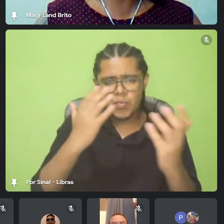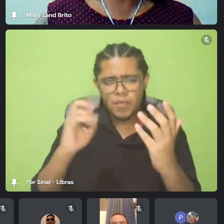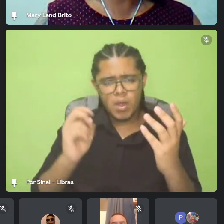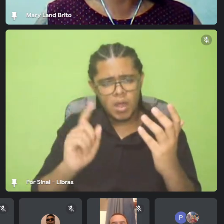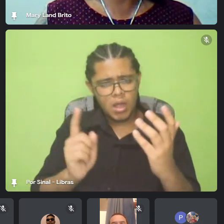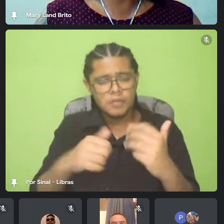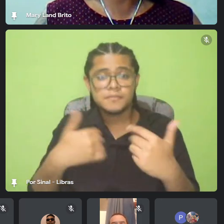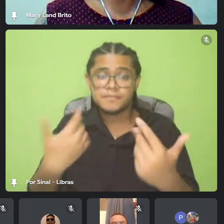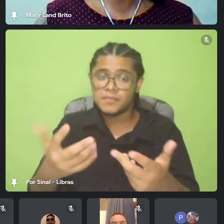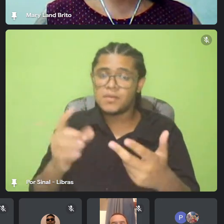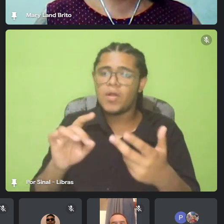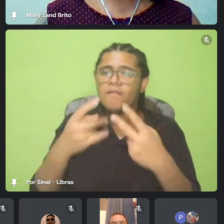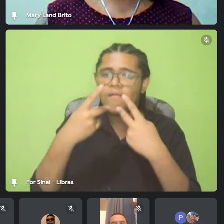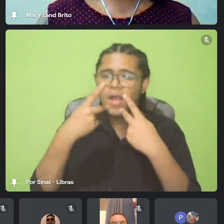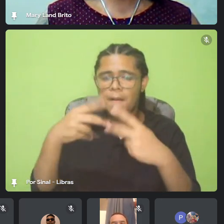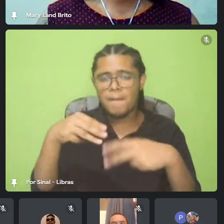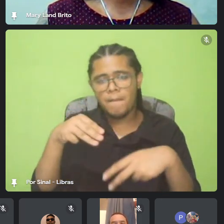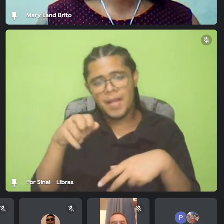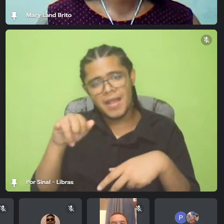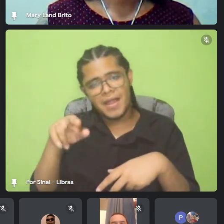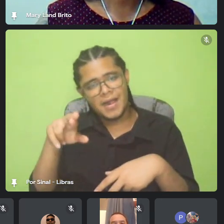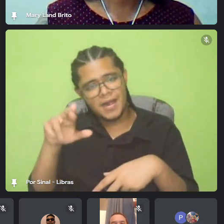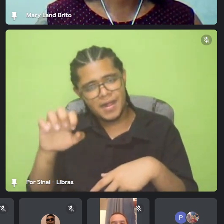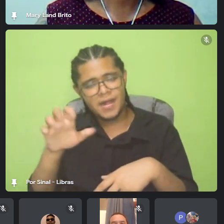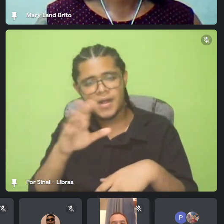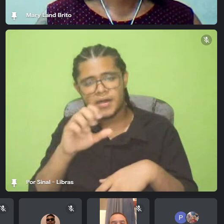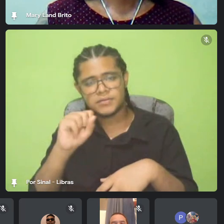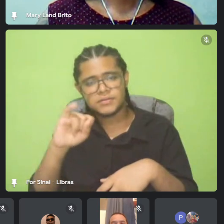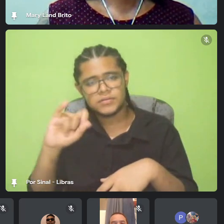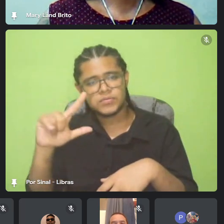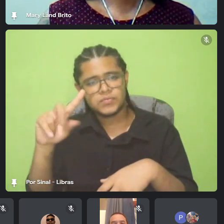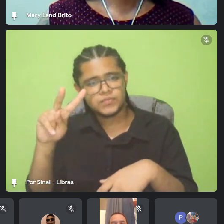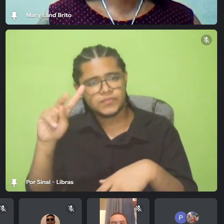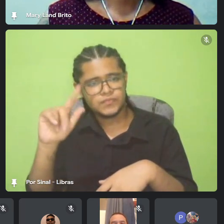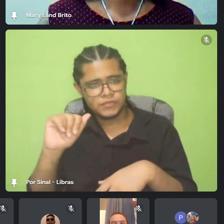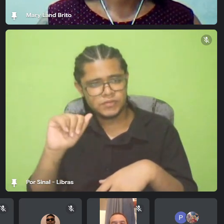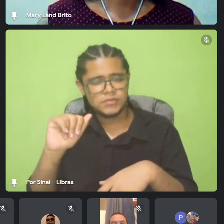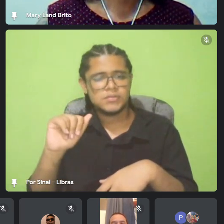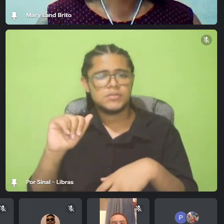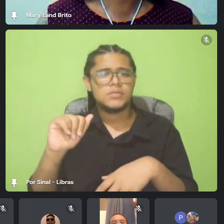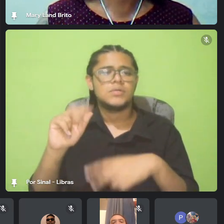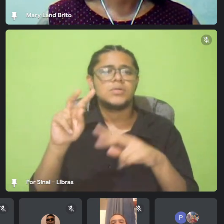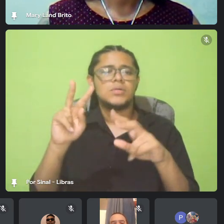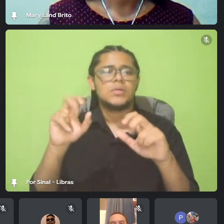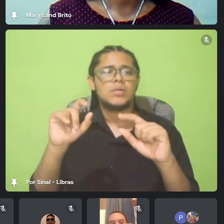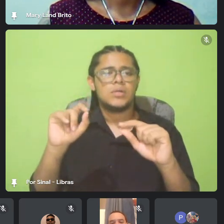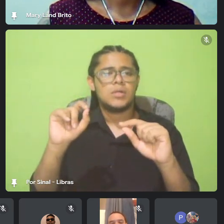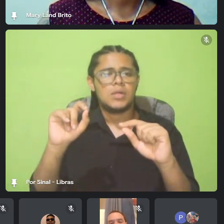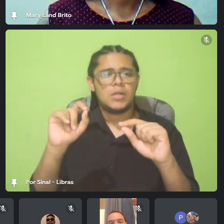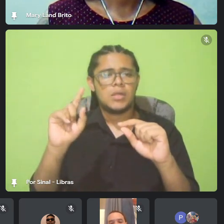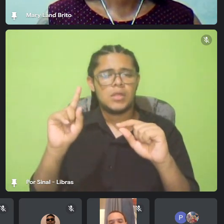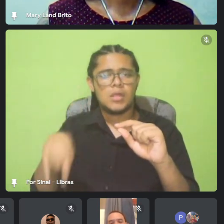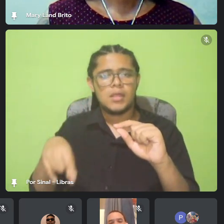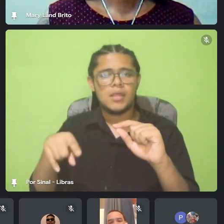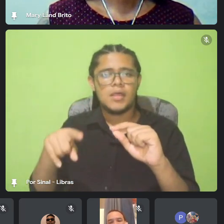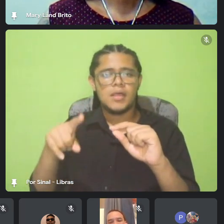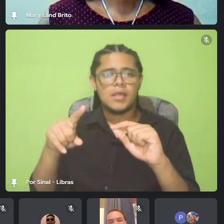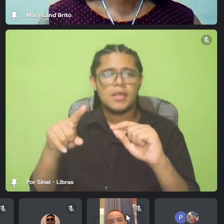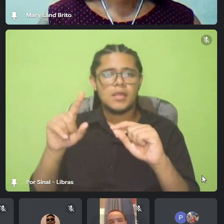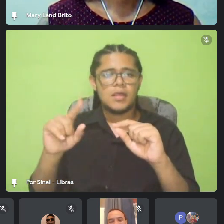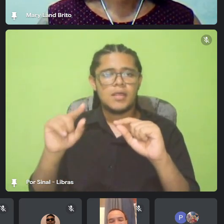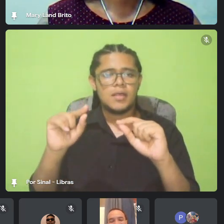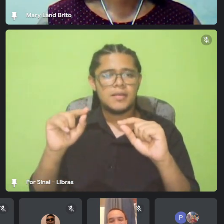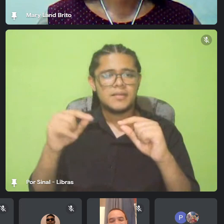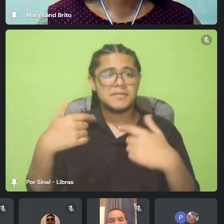MMPR, e eu queria dialogar com o Douglas, Diogo, não é Diego? Diego. Juiz Torrado. Juiz